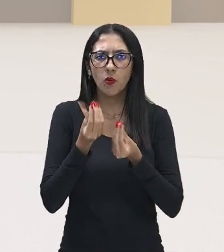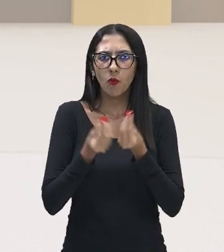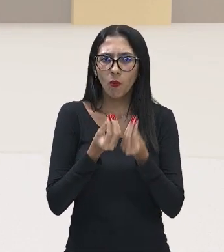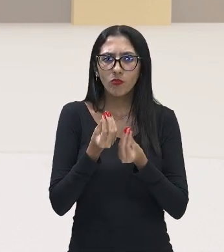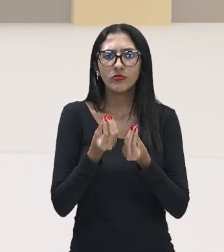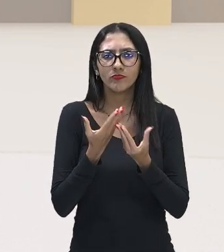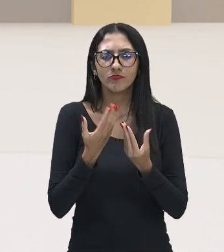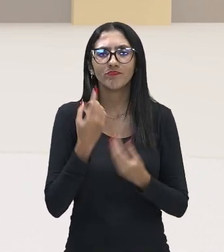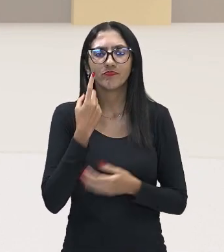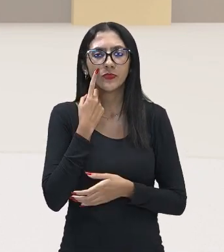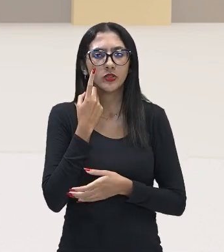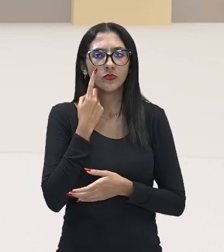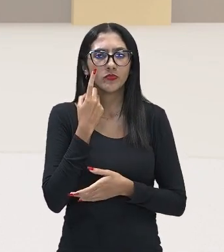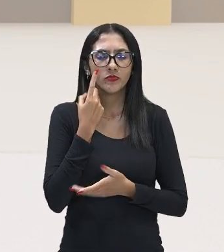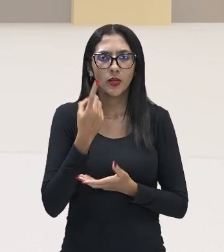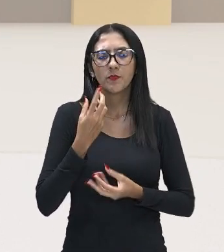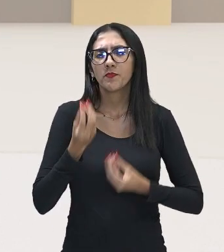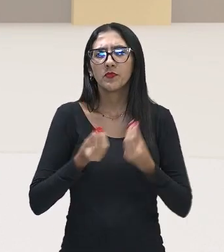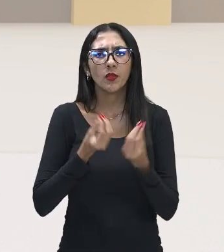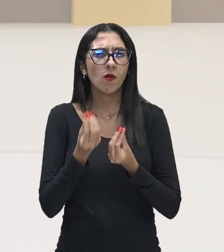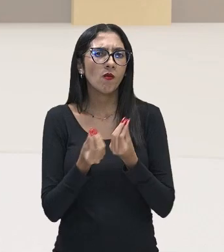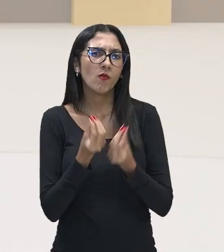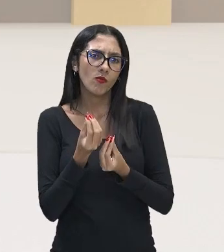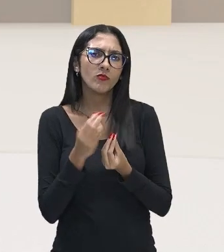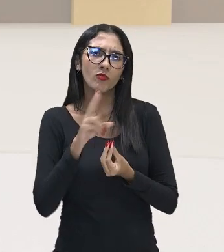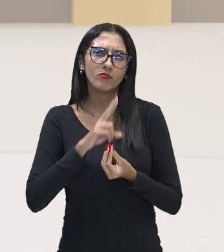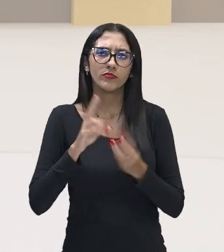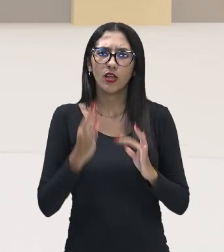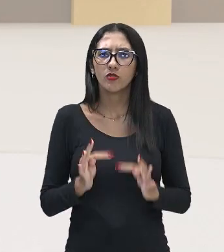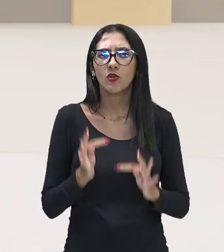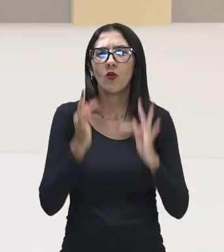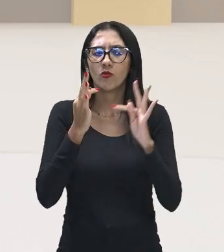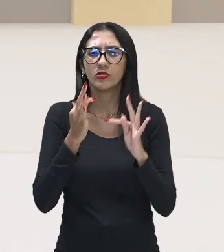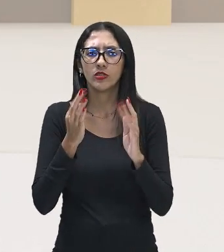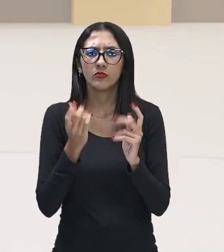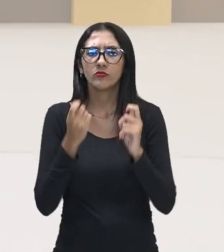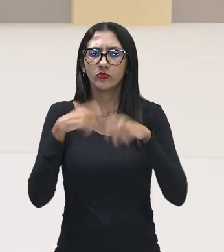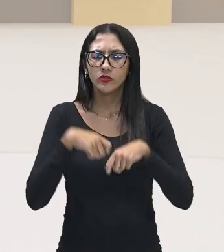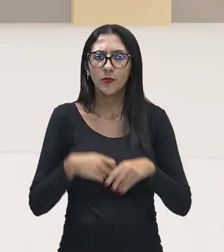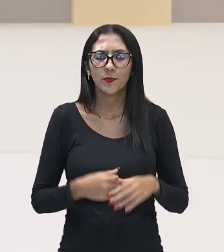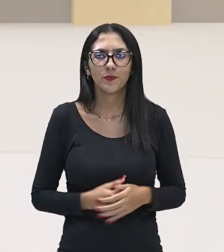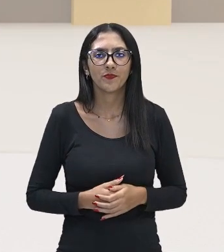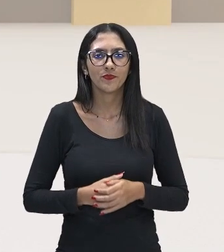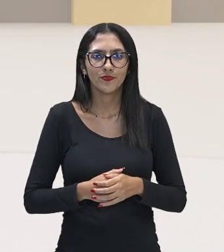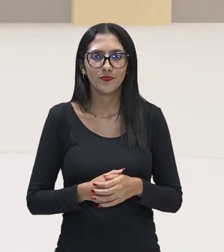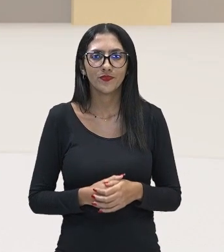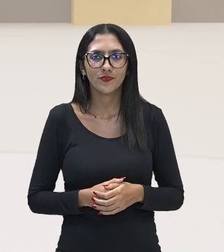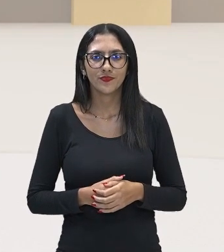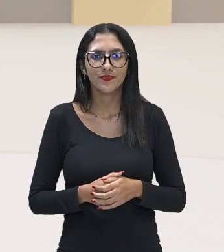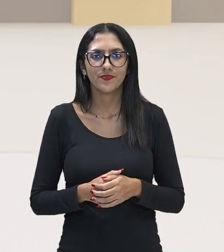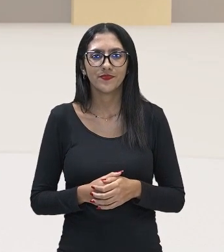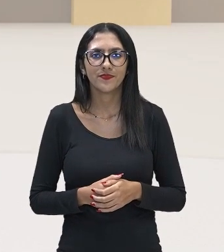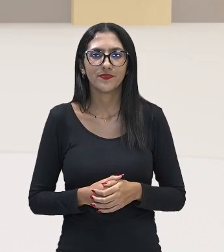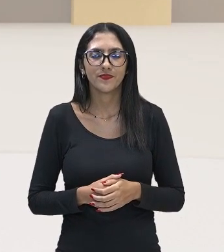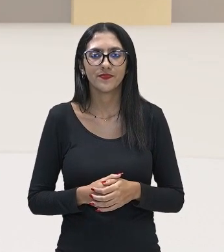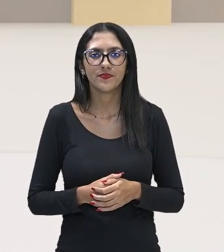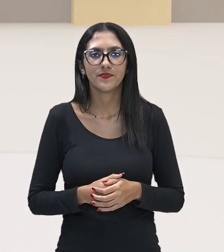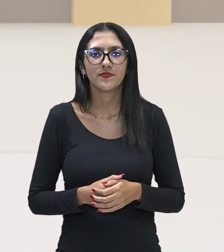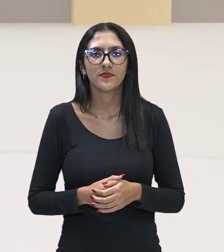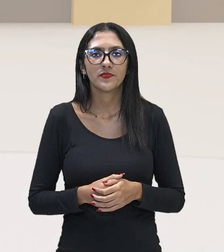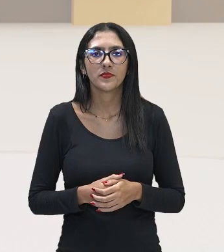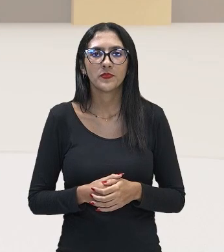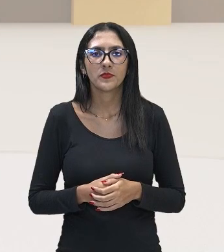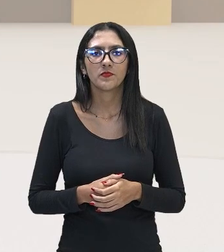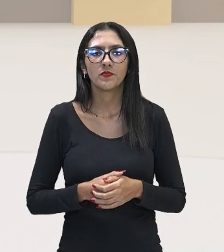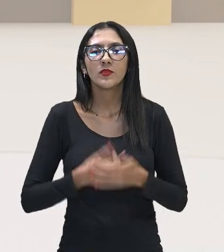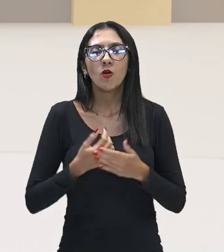vamos observar aí, né, como é que funciona, né, o que é um app de controle financeiro. Vamos lá. Um app de